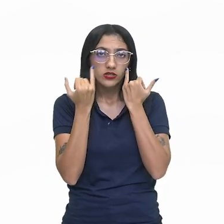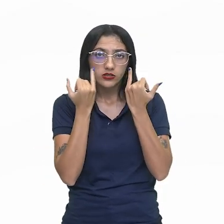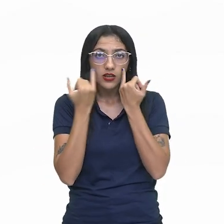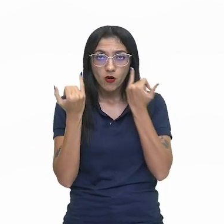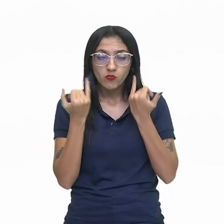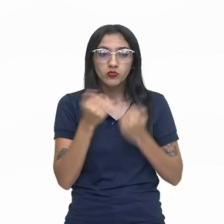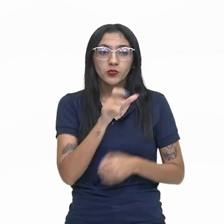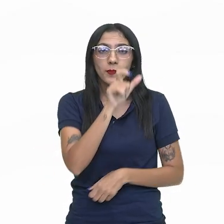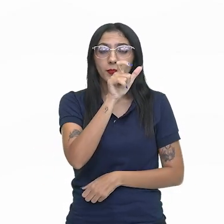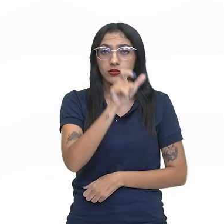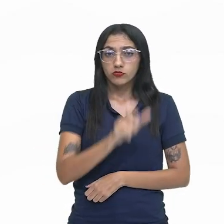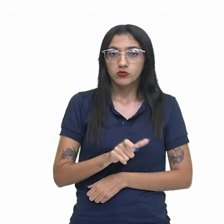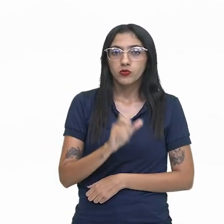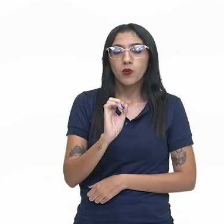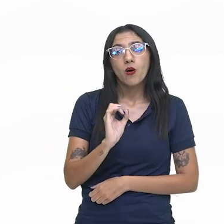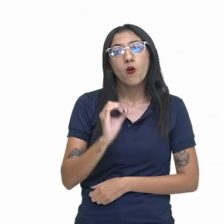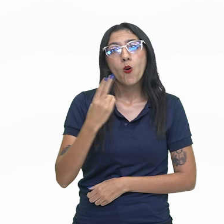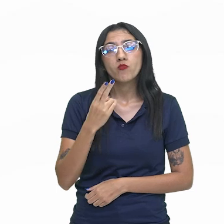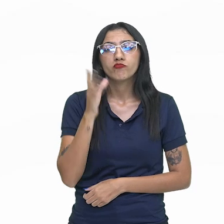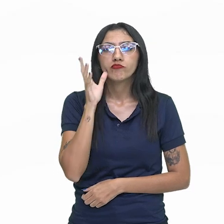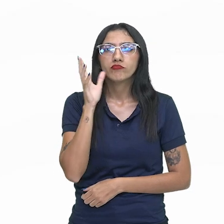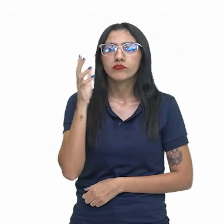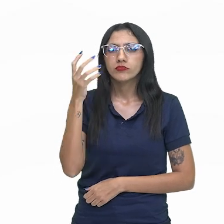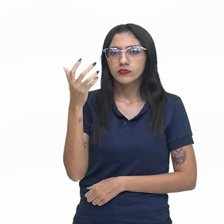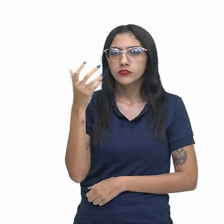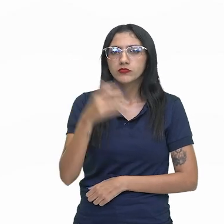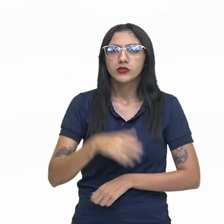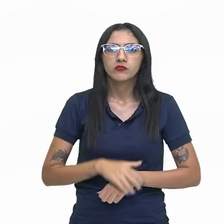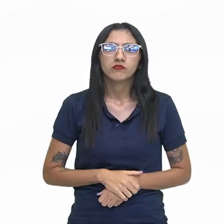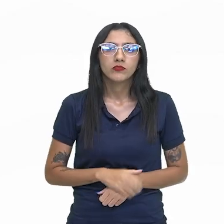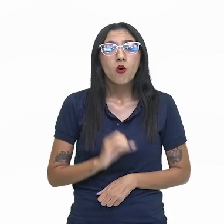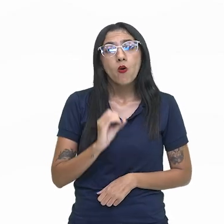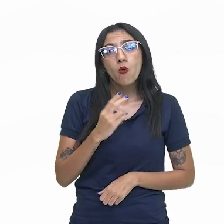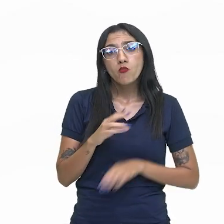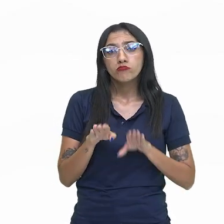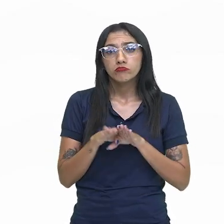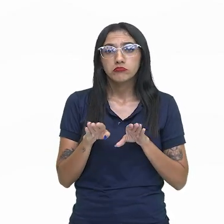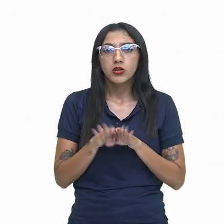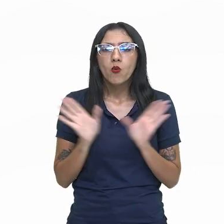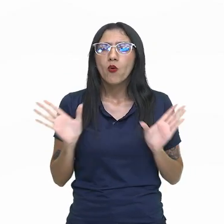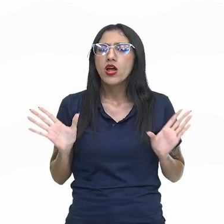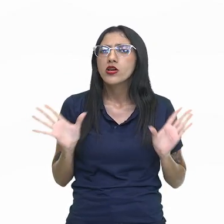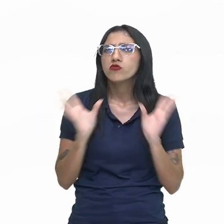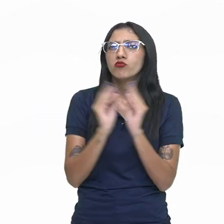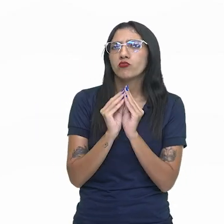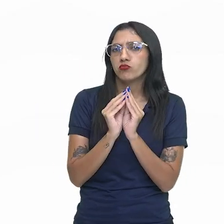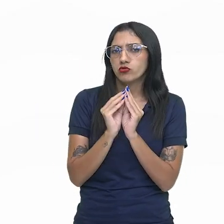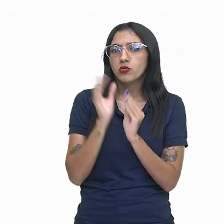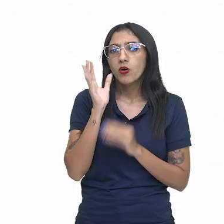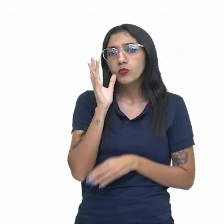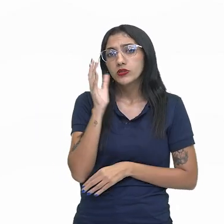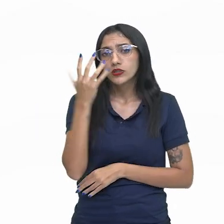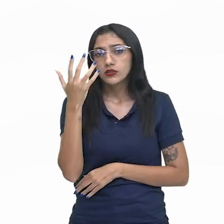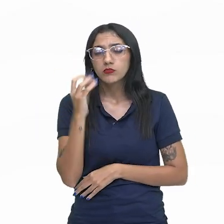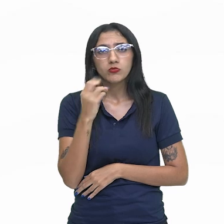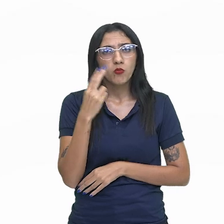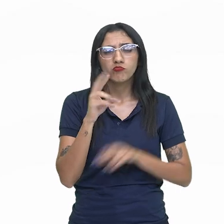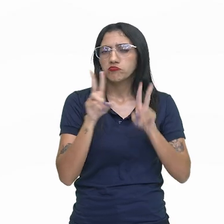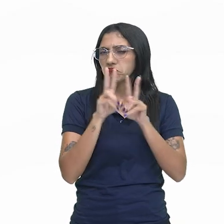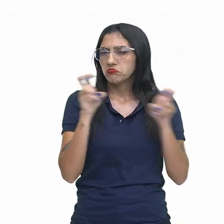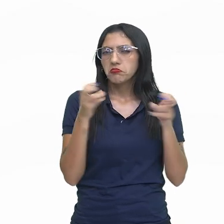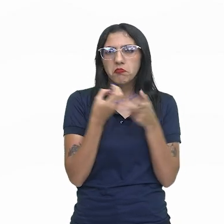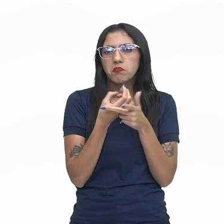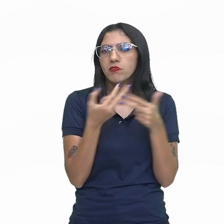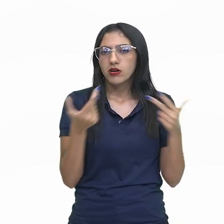acerca de uma pessoa ou de fato, pode ser resumo de um acontecimento ou de um assunto